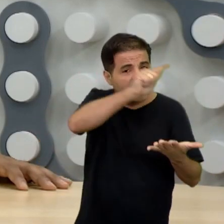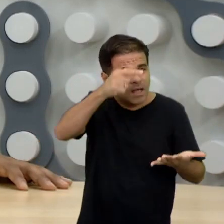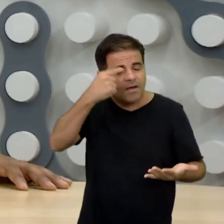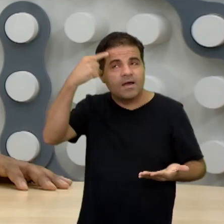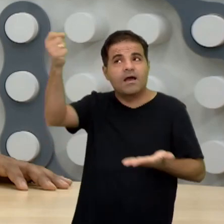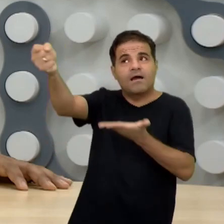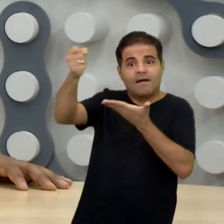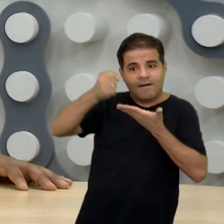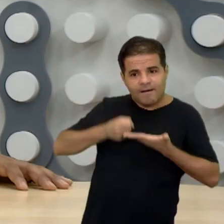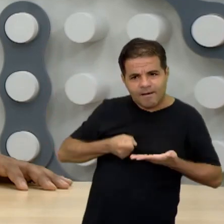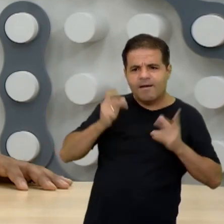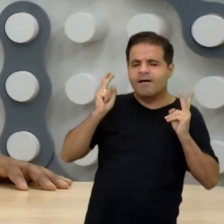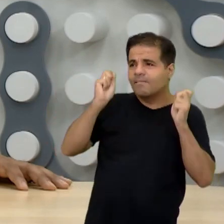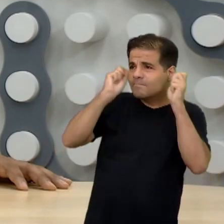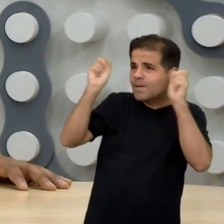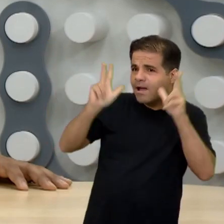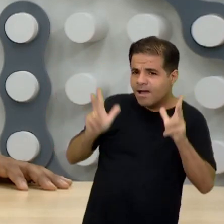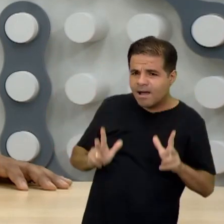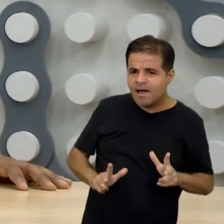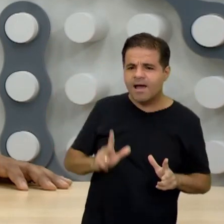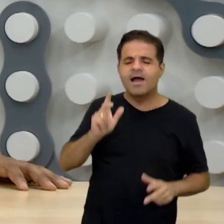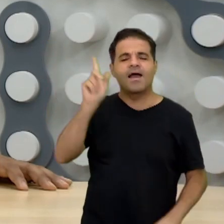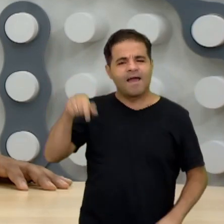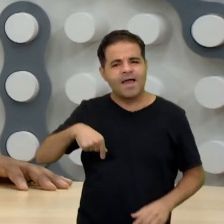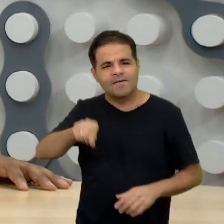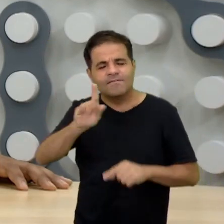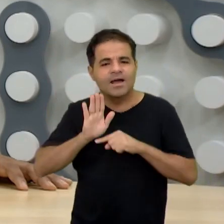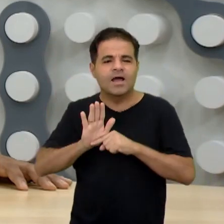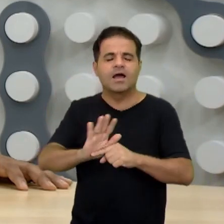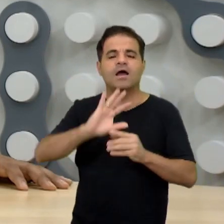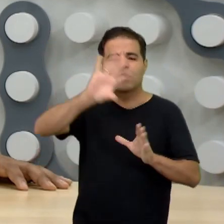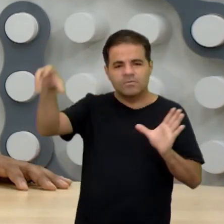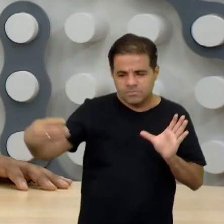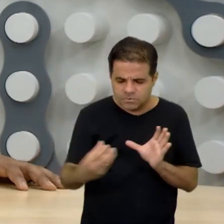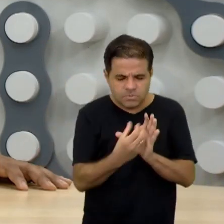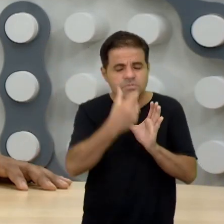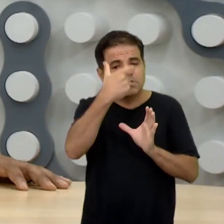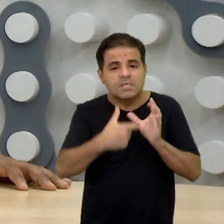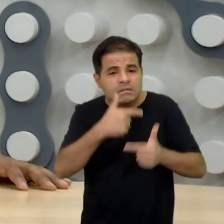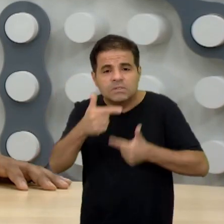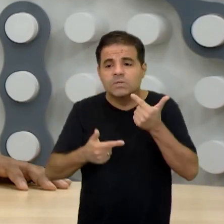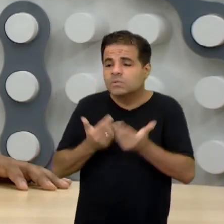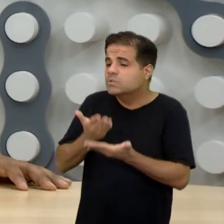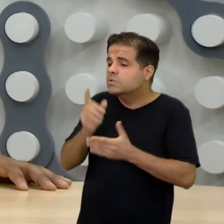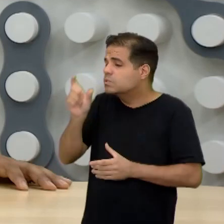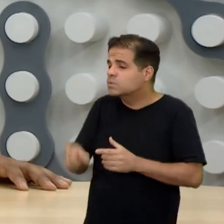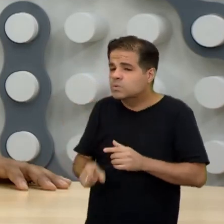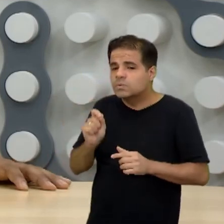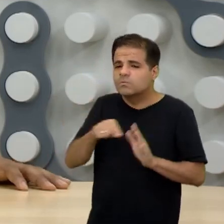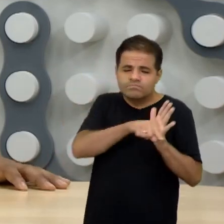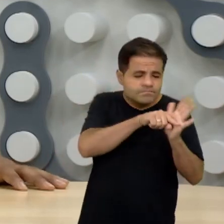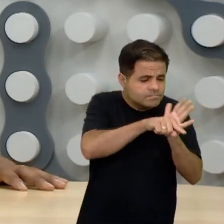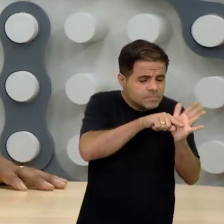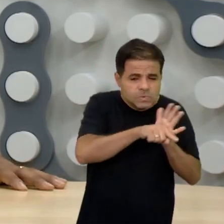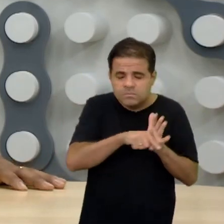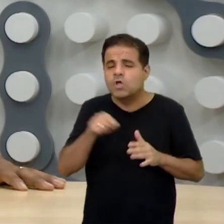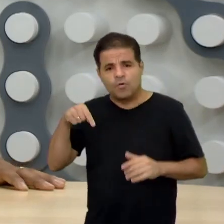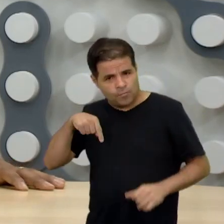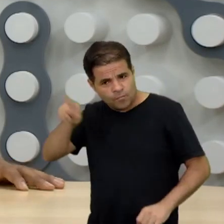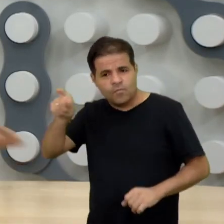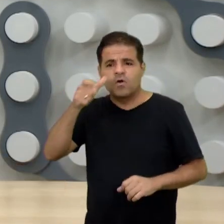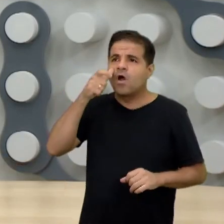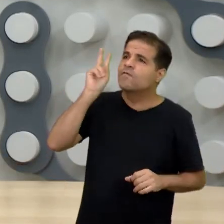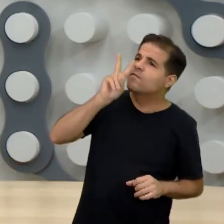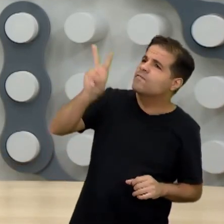trazer essa mesma expertise para essa questão. O que é? O curador, a curadoria que o estudante vai fazer eu pesquisei, eu fui,